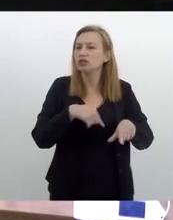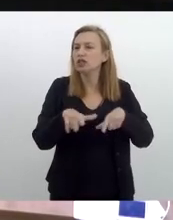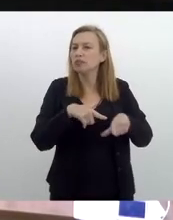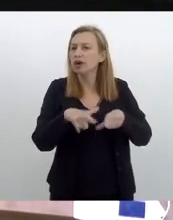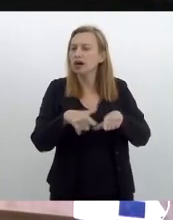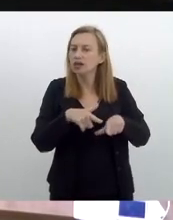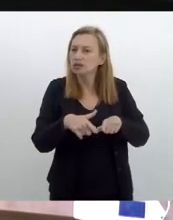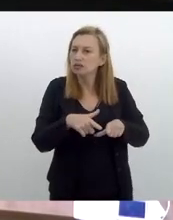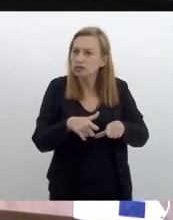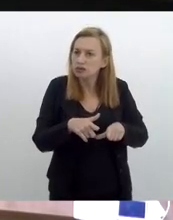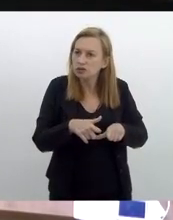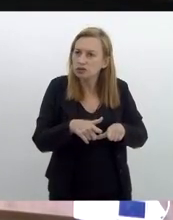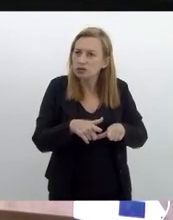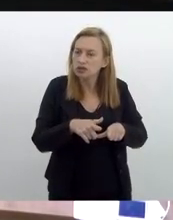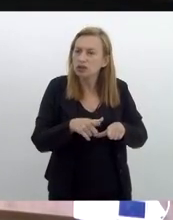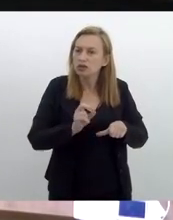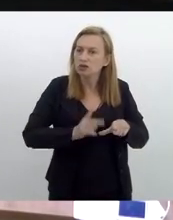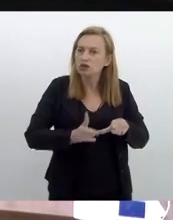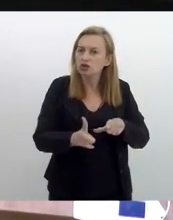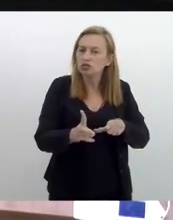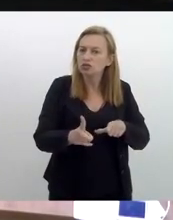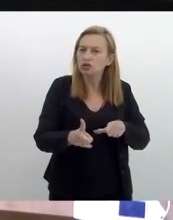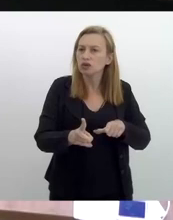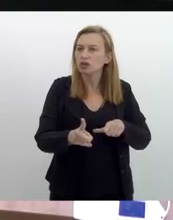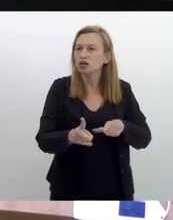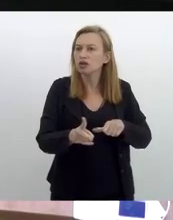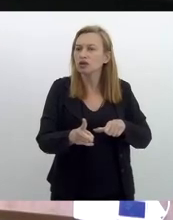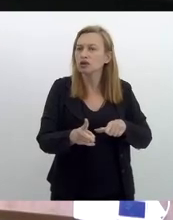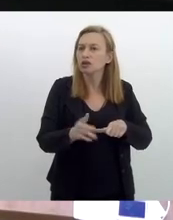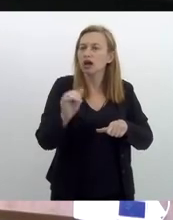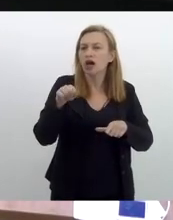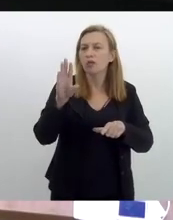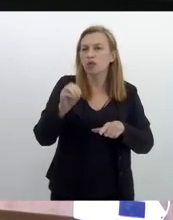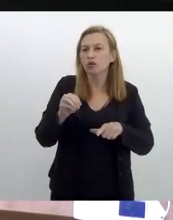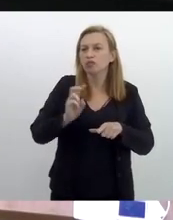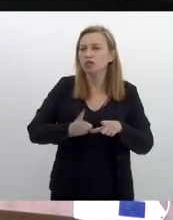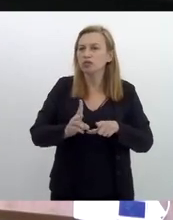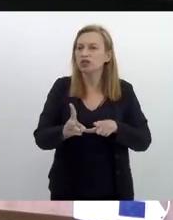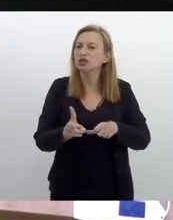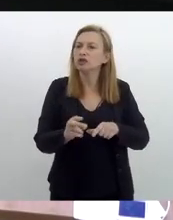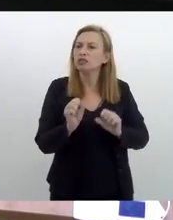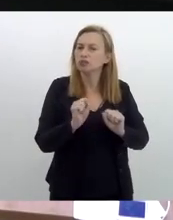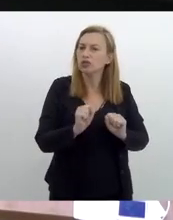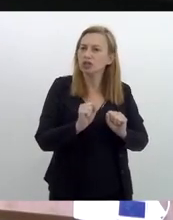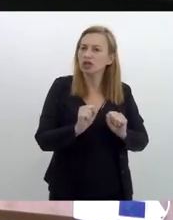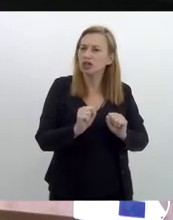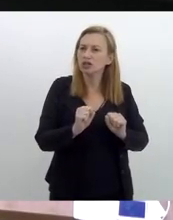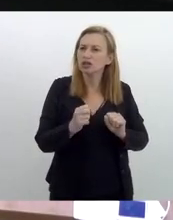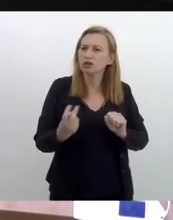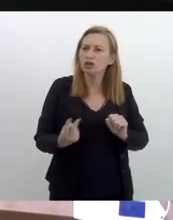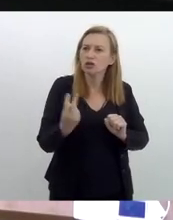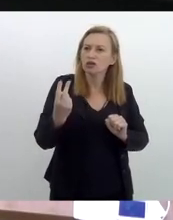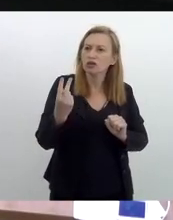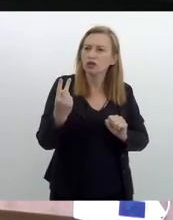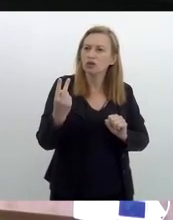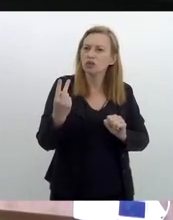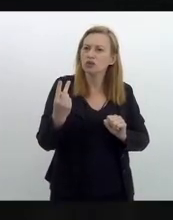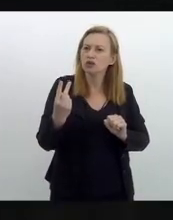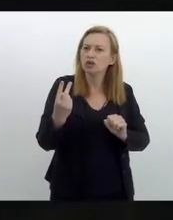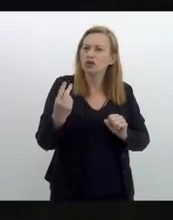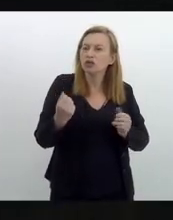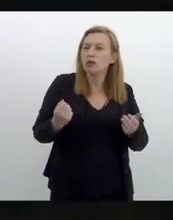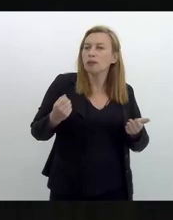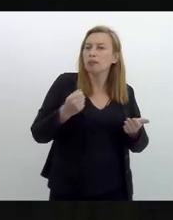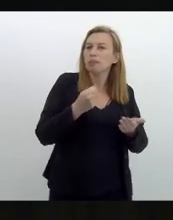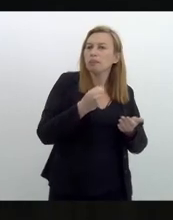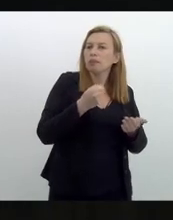e que opte permanecer na atividade fará juiz a um abono de permanência que poderá ser equivalente a valor da sua da sua contribuição